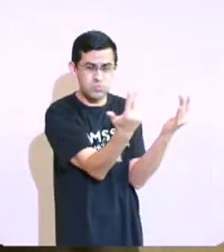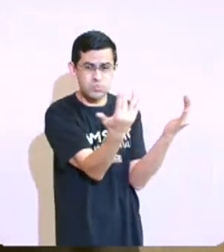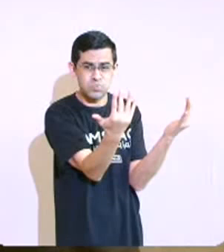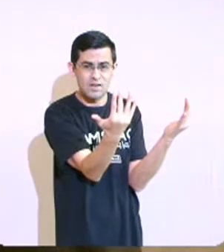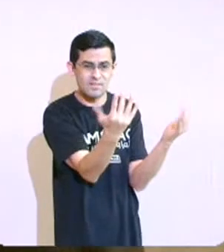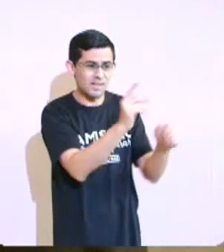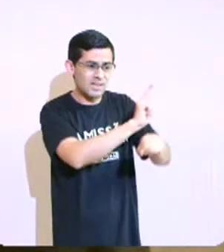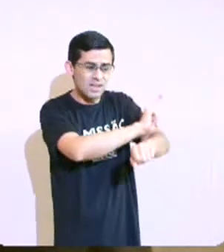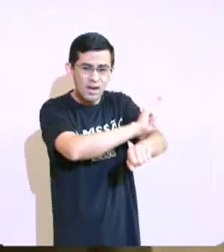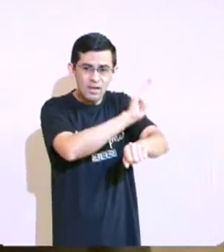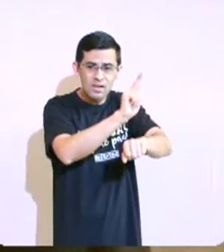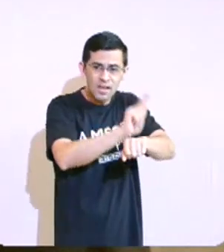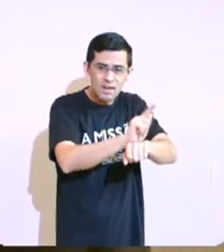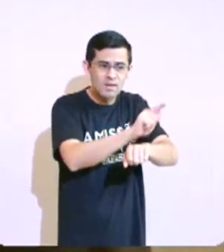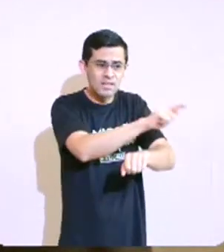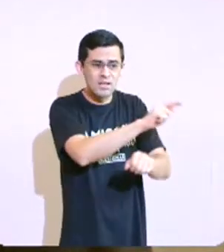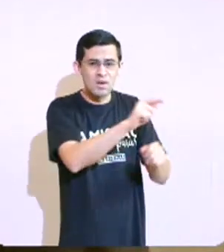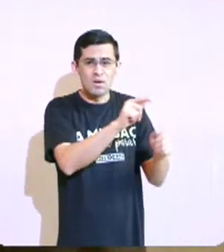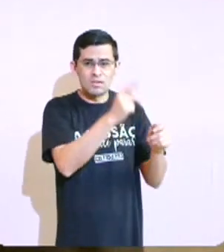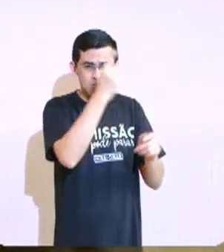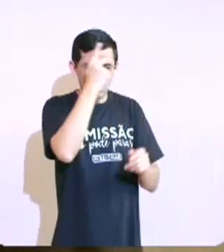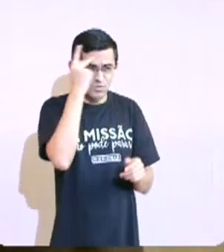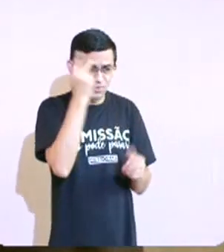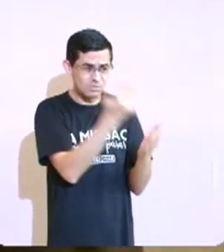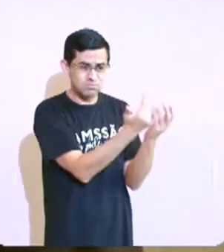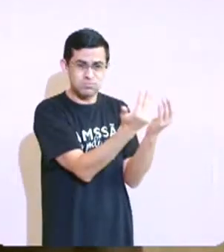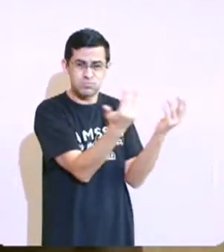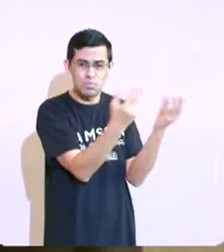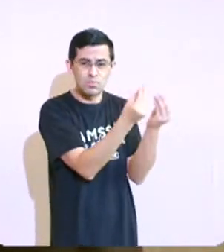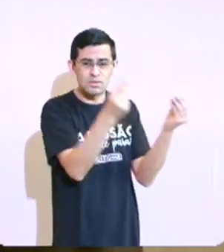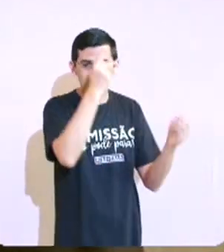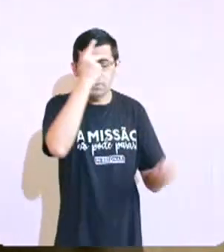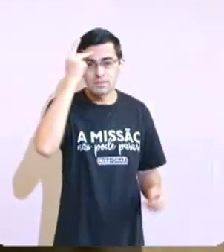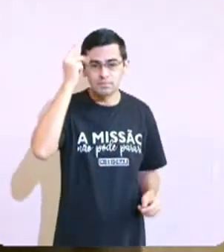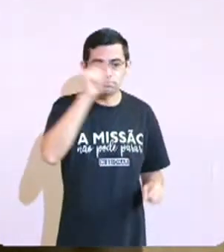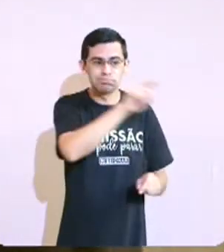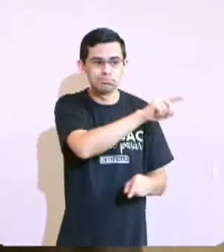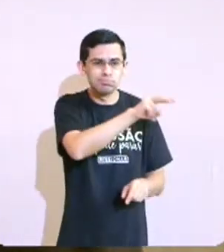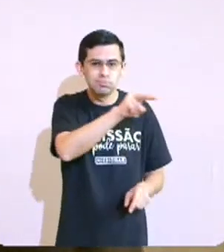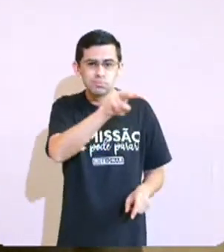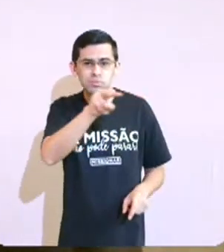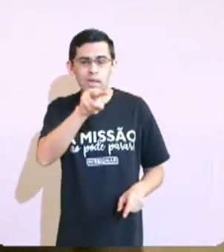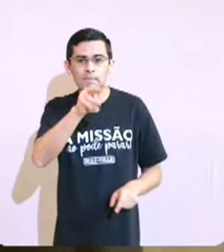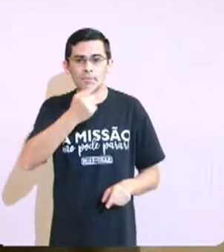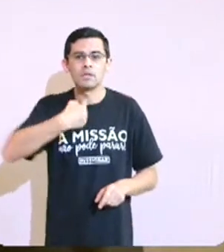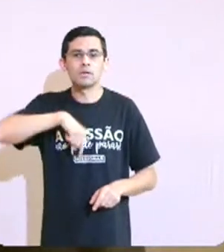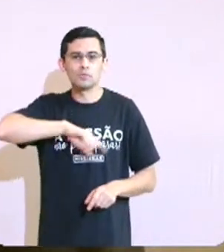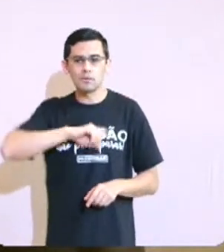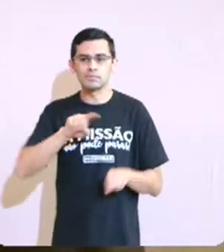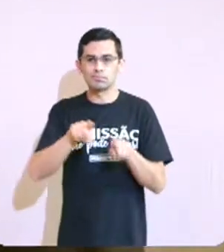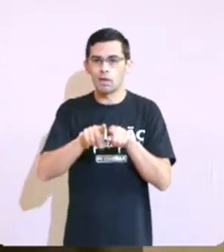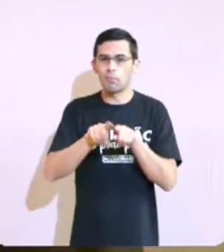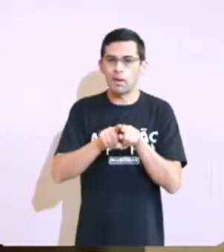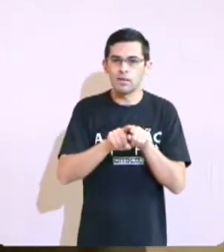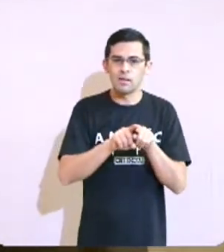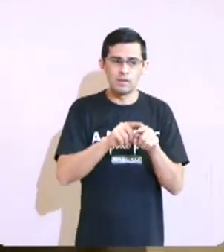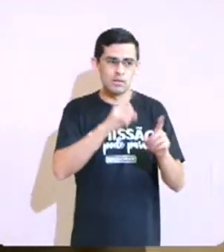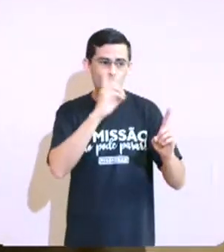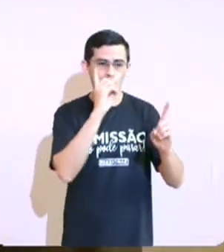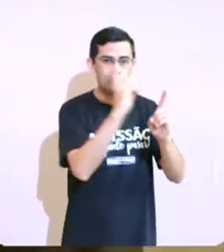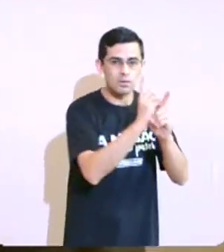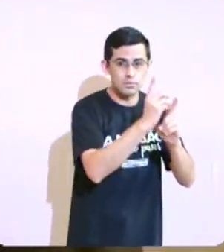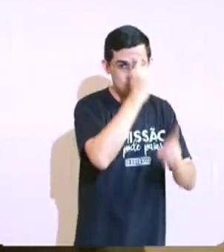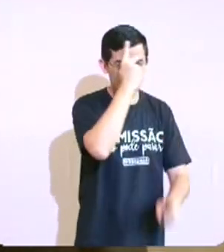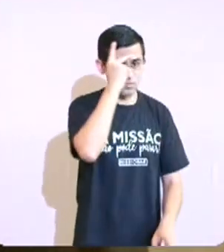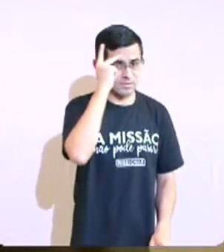da Galileia, as multidões do campo missionário de todos nós, que é o local onde nós nos encontramos com aqueles que não são